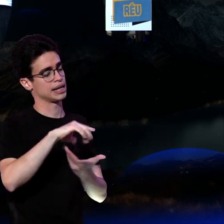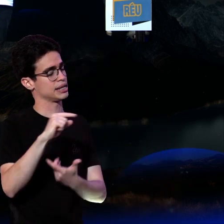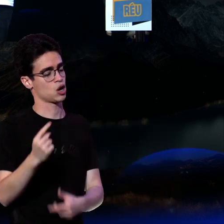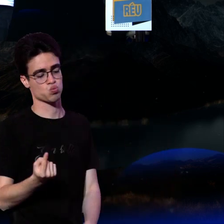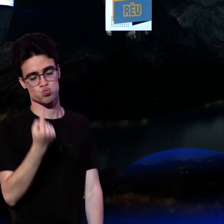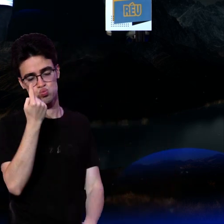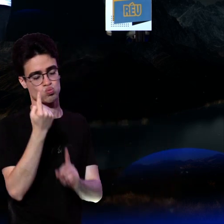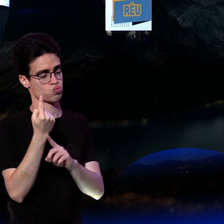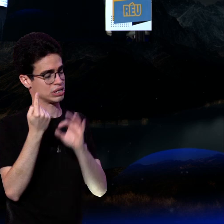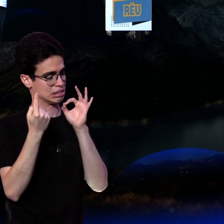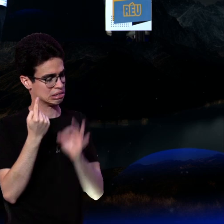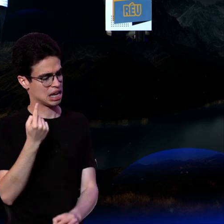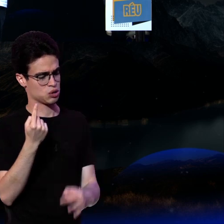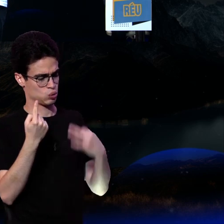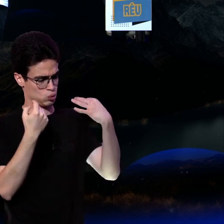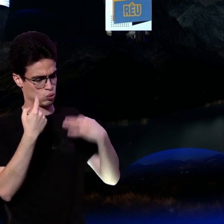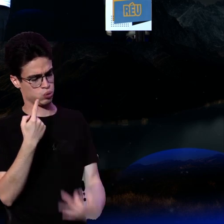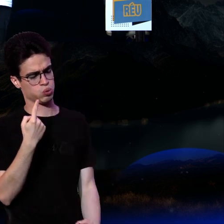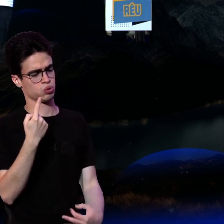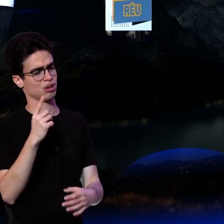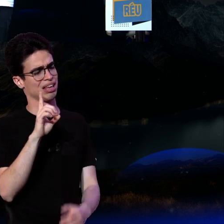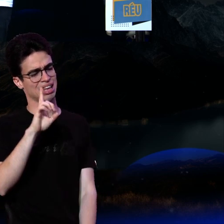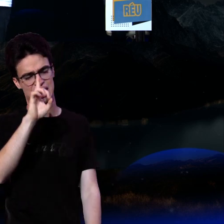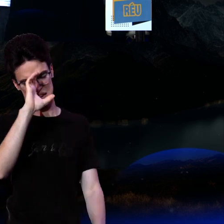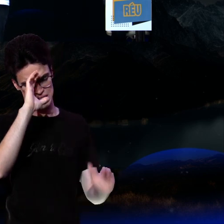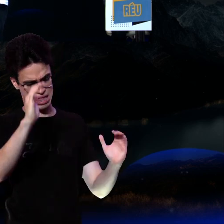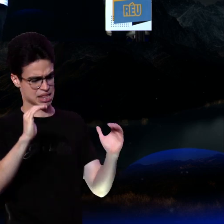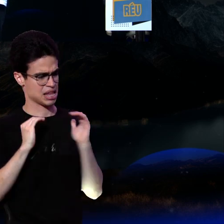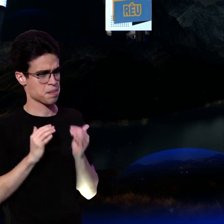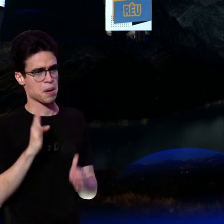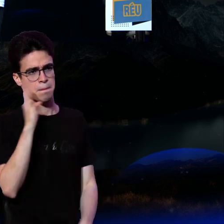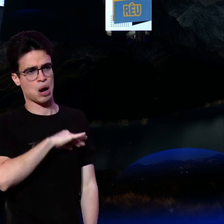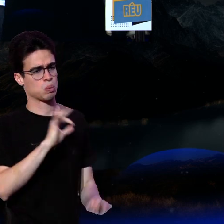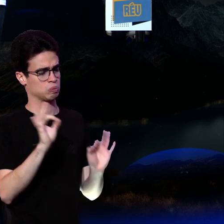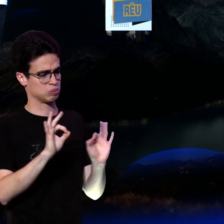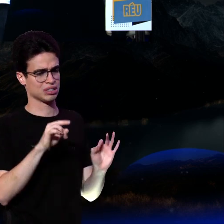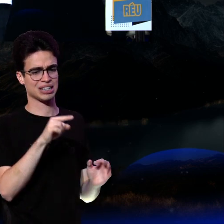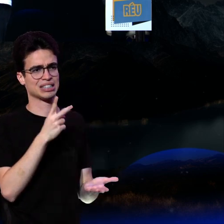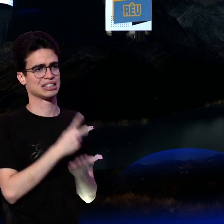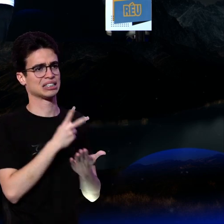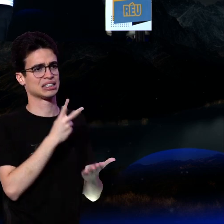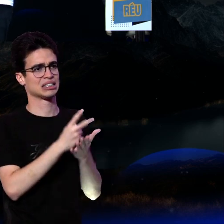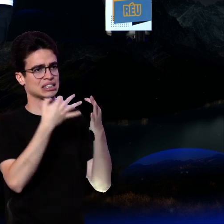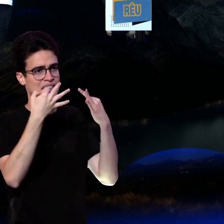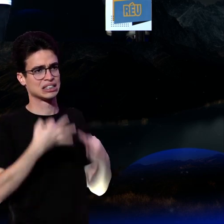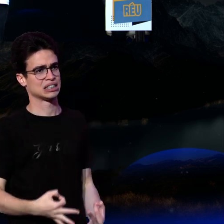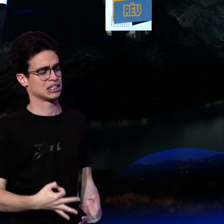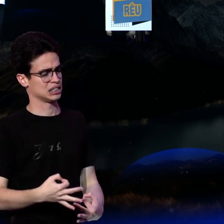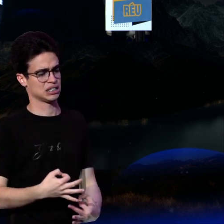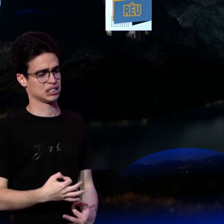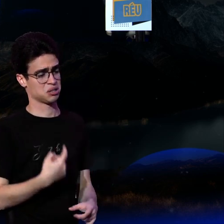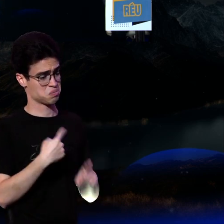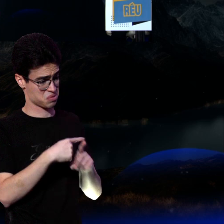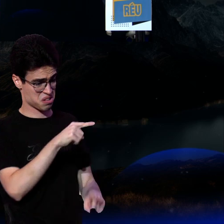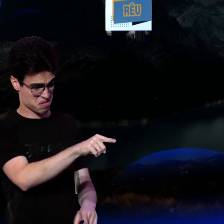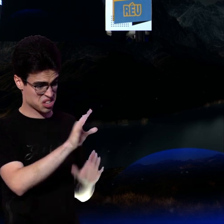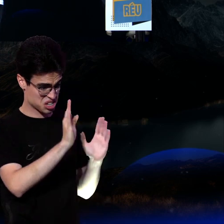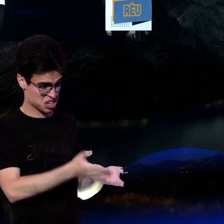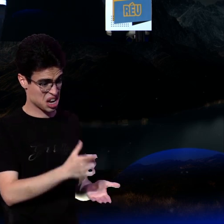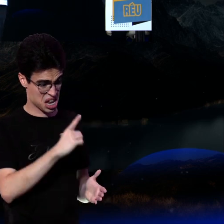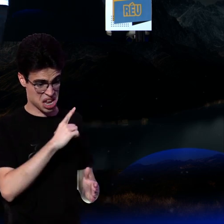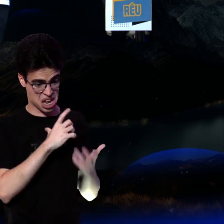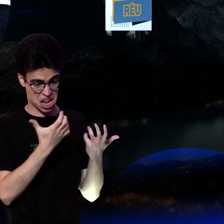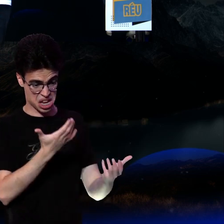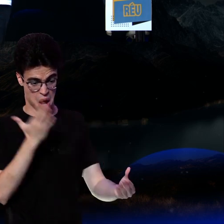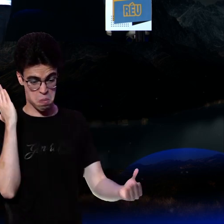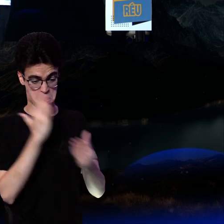um homem íntegro e justo, que teme a Deus e evita fazer o mal. Ele se mantém íntegro, apesar de você me haver instigado contra